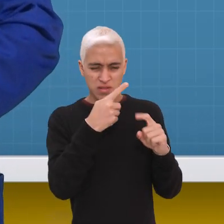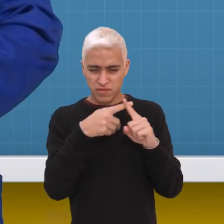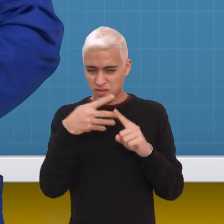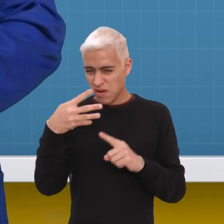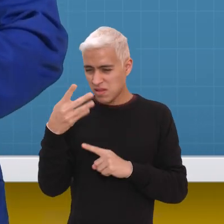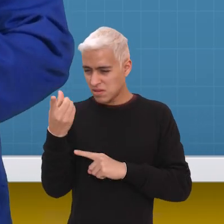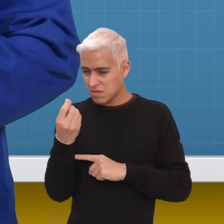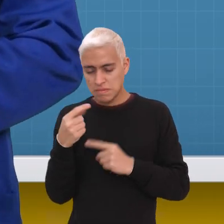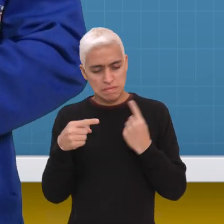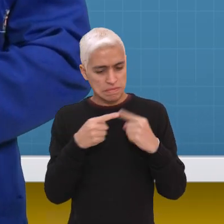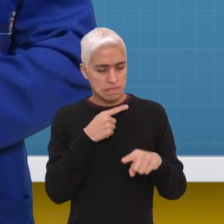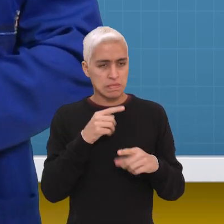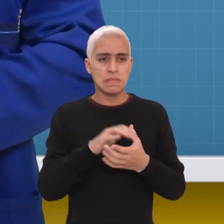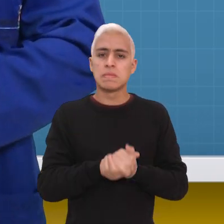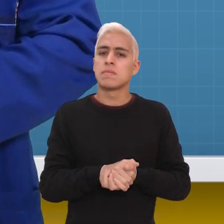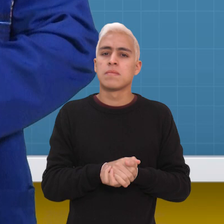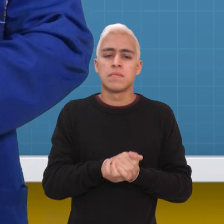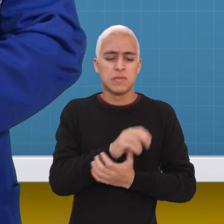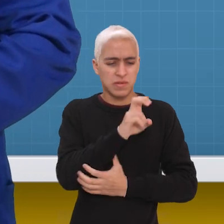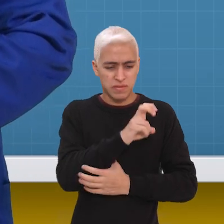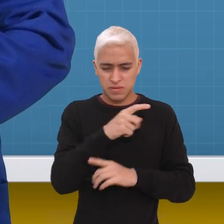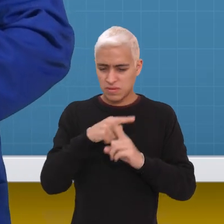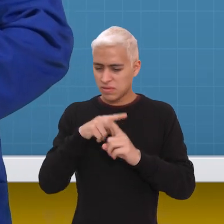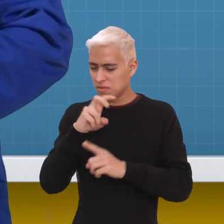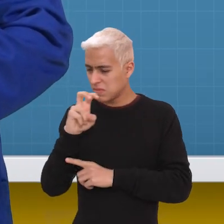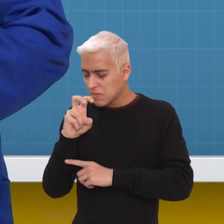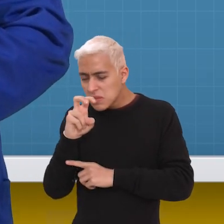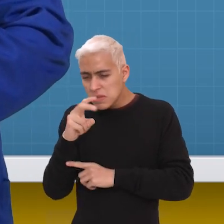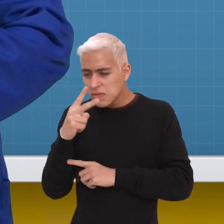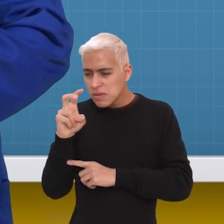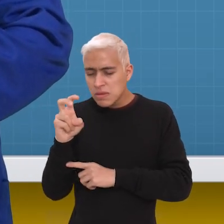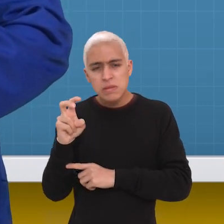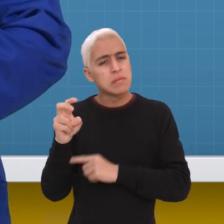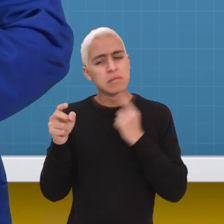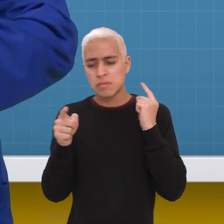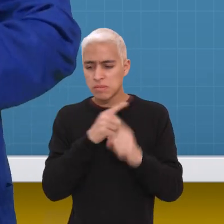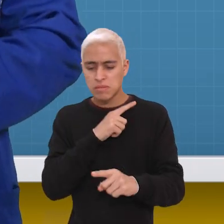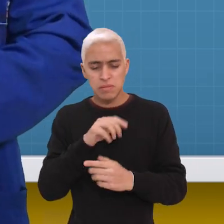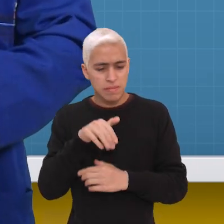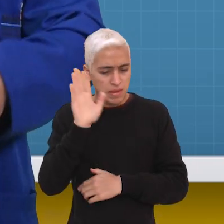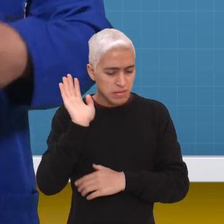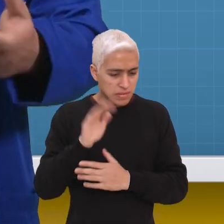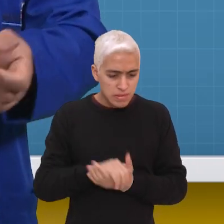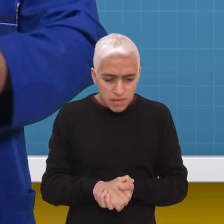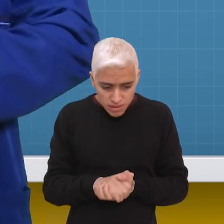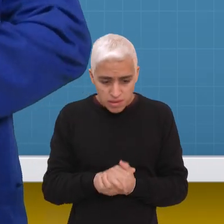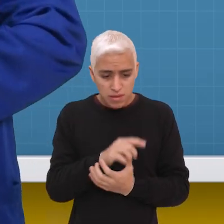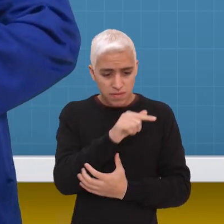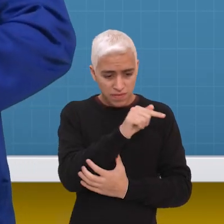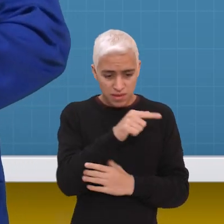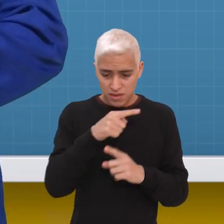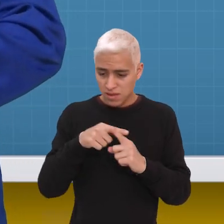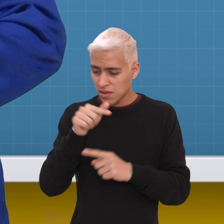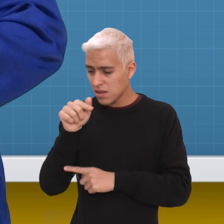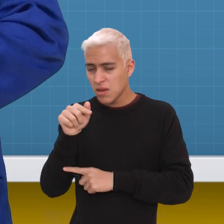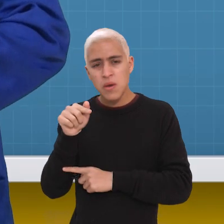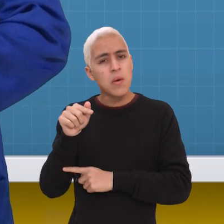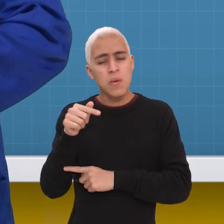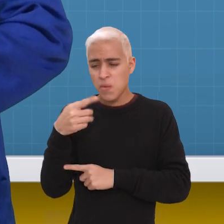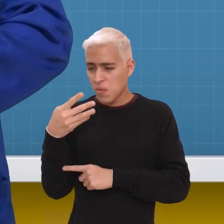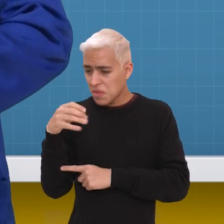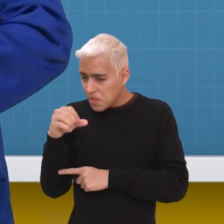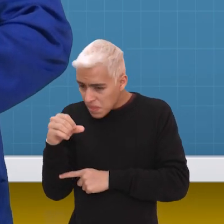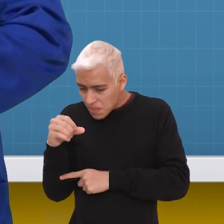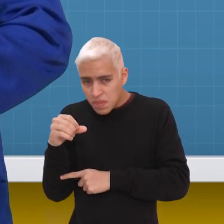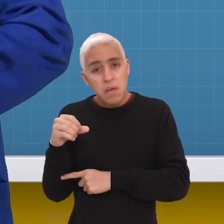4, 16. Não é 4. 5 vezes 5, 25. Não é 5, é mais. 7 vezes